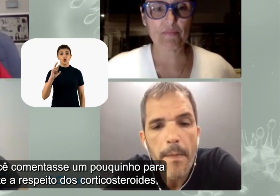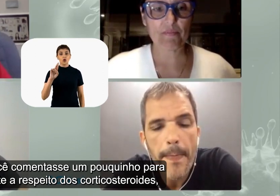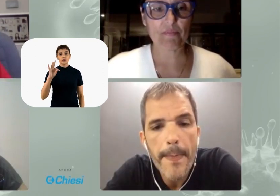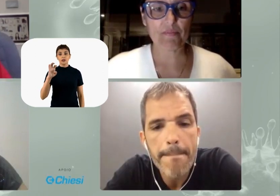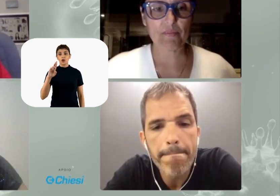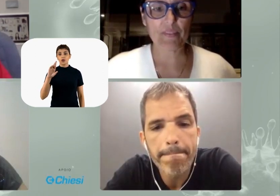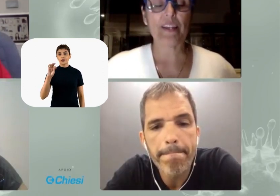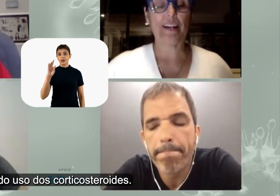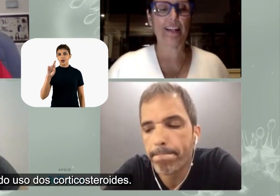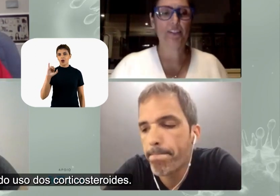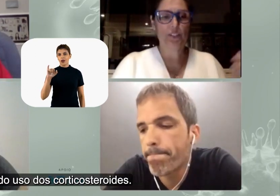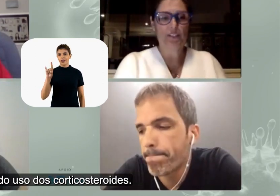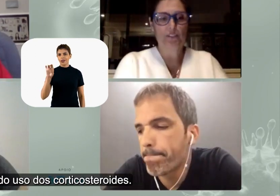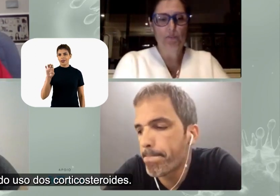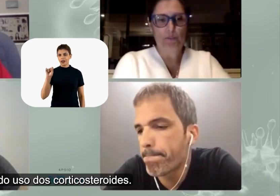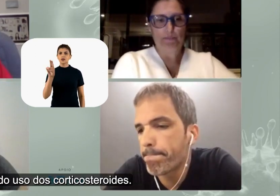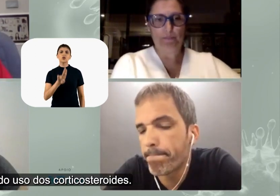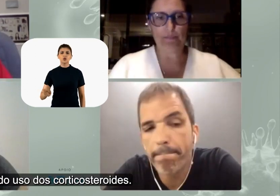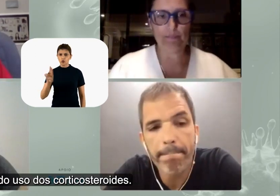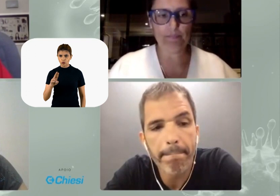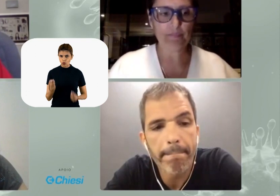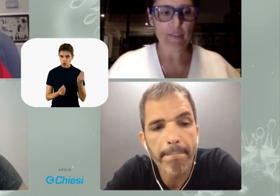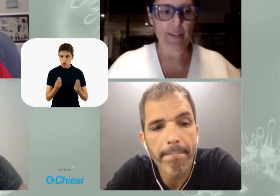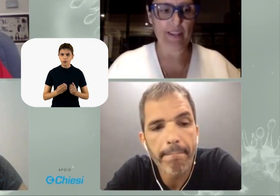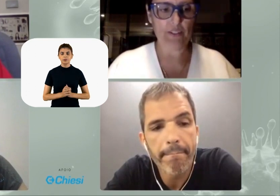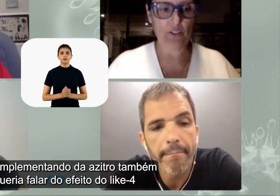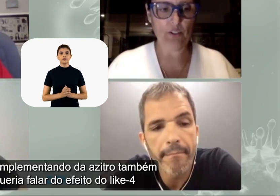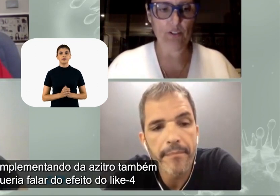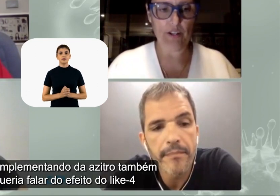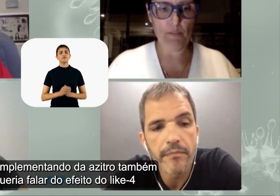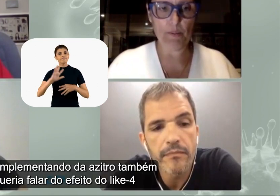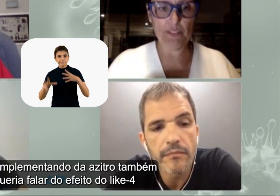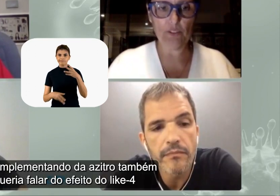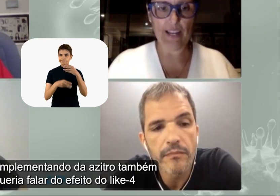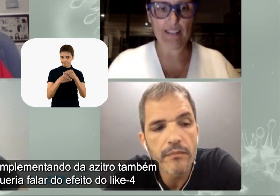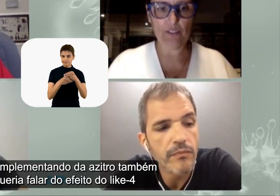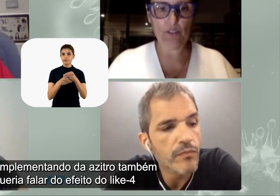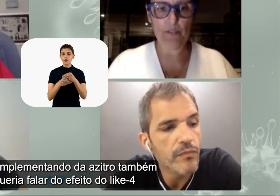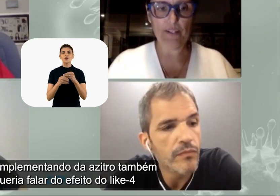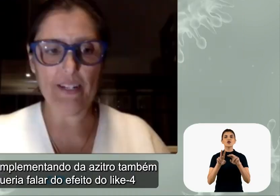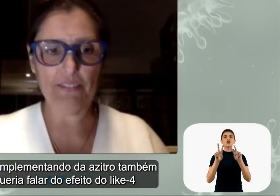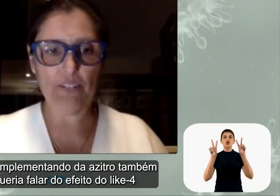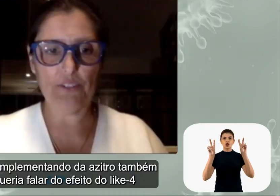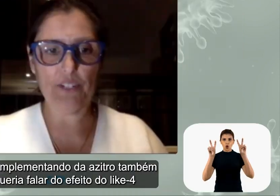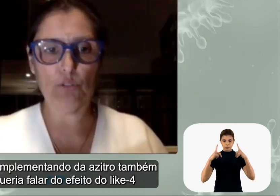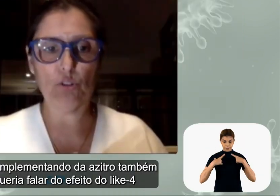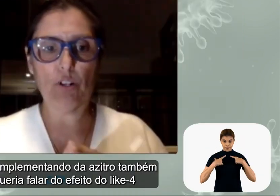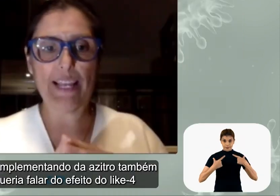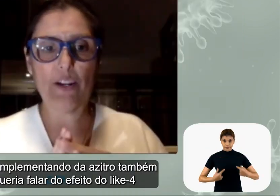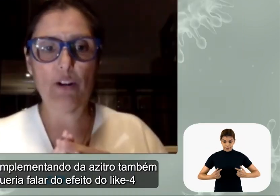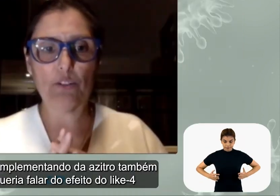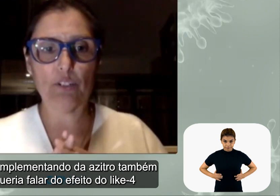corticosteroides, do uso do corticosteroide. Só complementando da Ásitro também, eu queria falar do